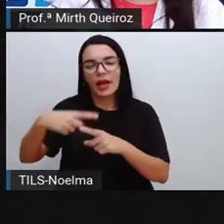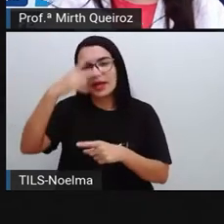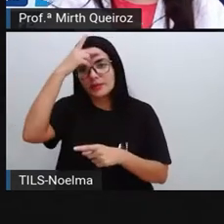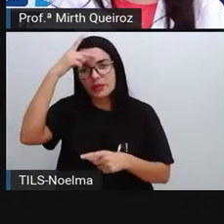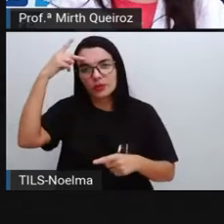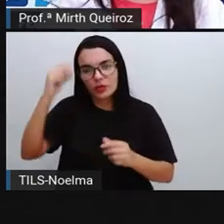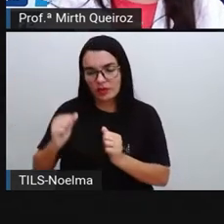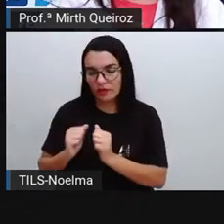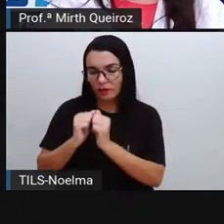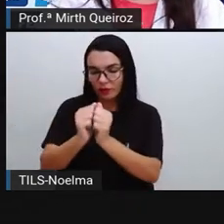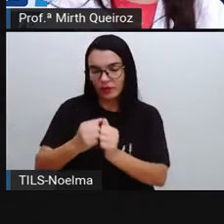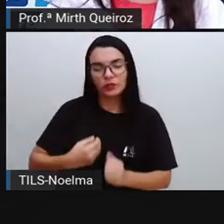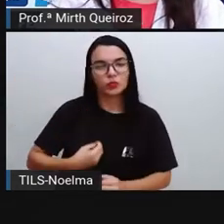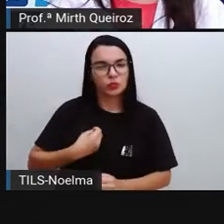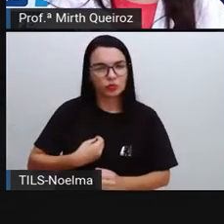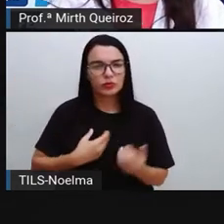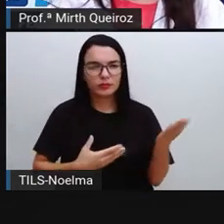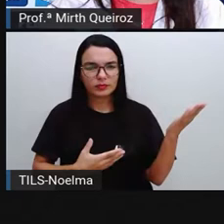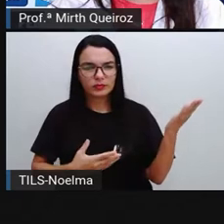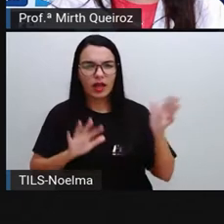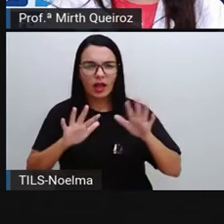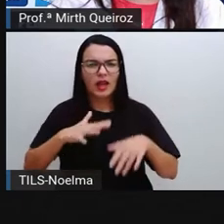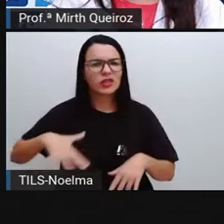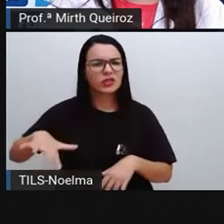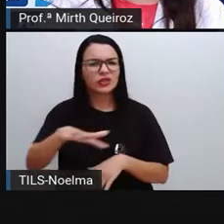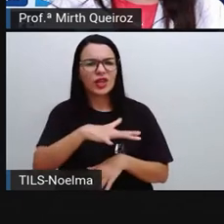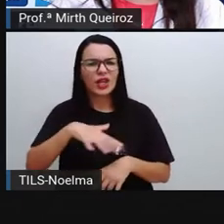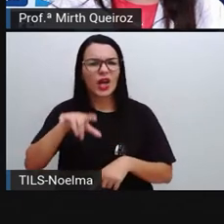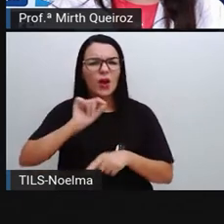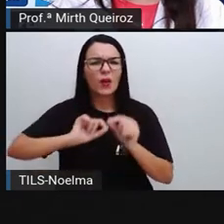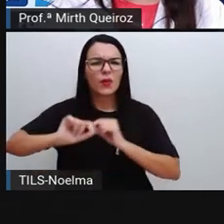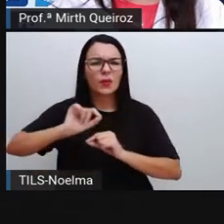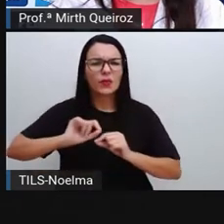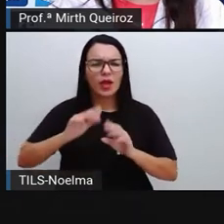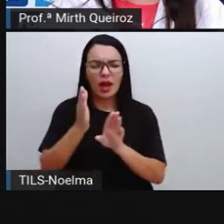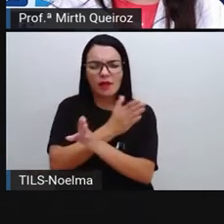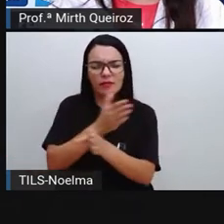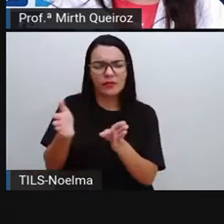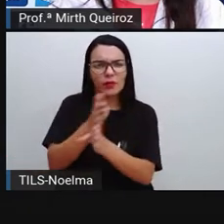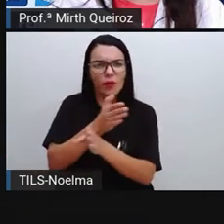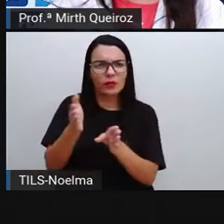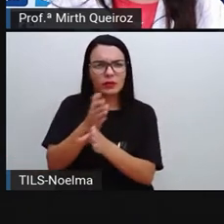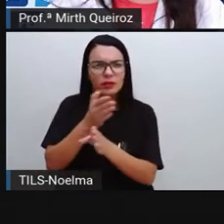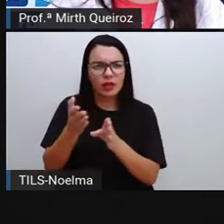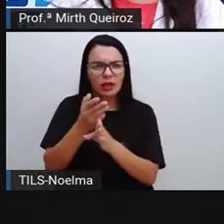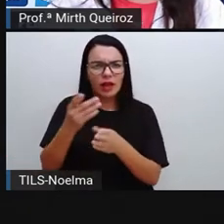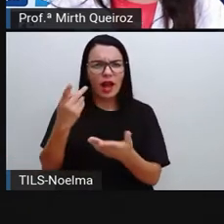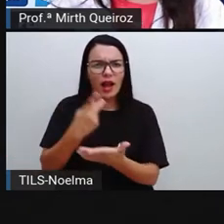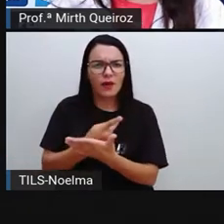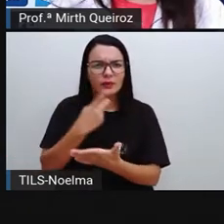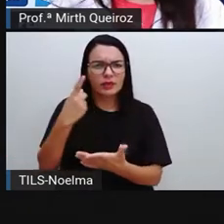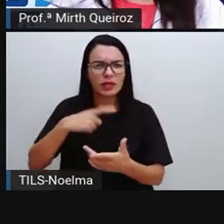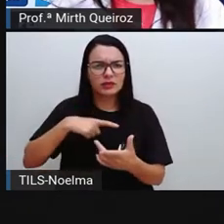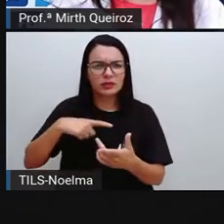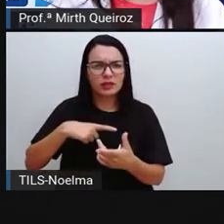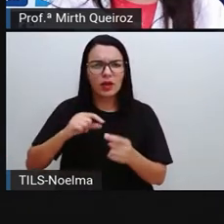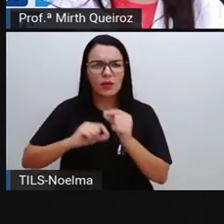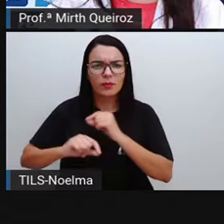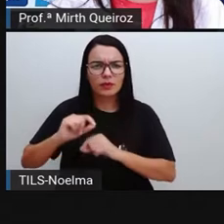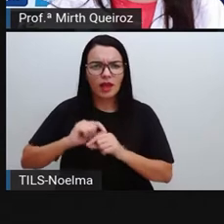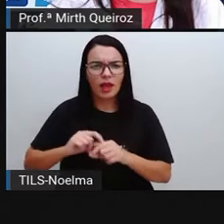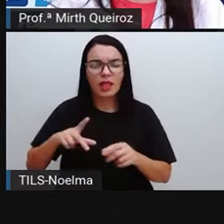juntos, certo? Em geral, sua construção ela é influenciada pelos aspectos relacionados com a ocupação,